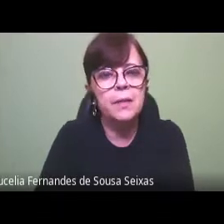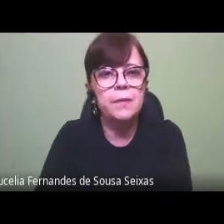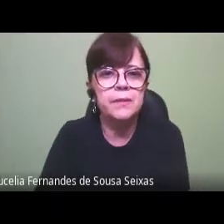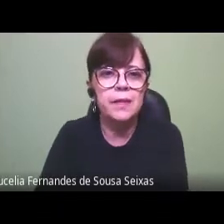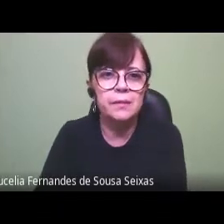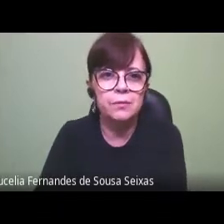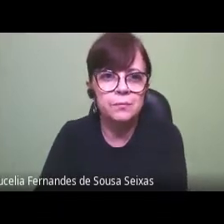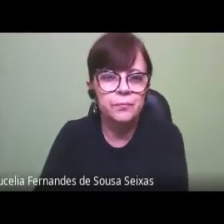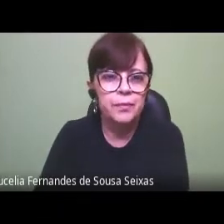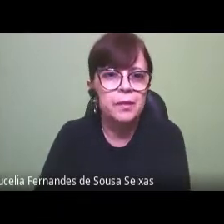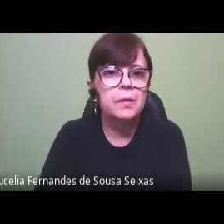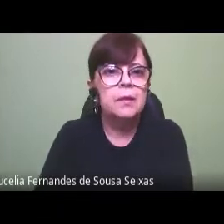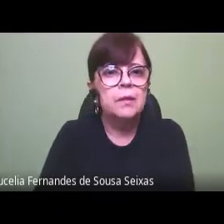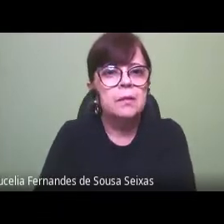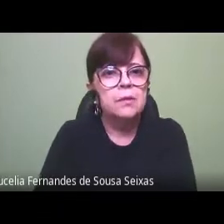para essa representação.